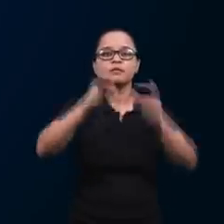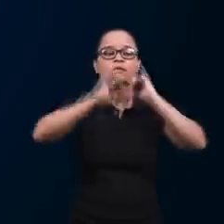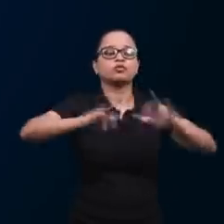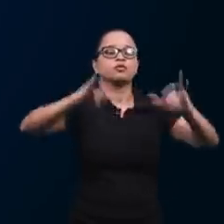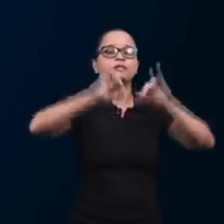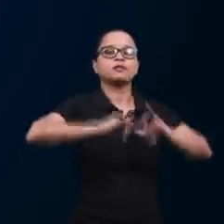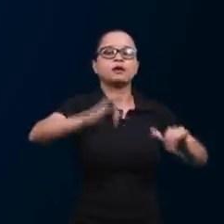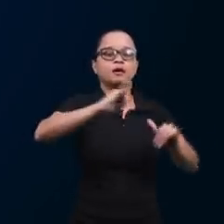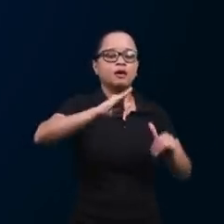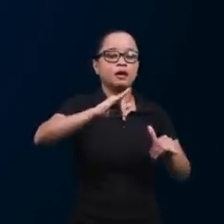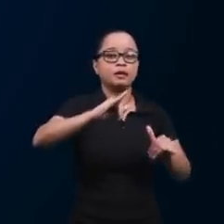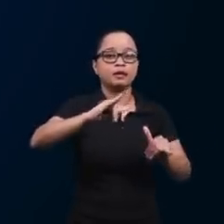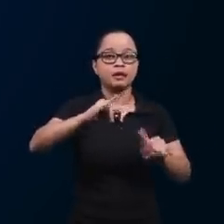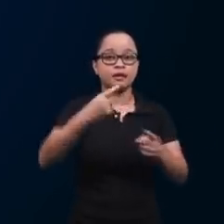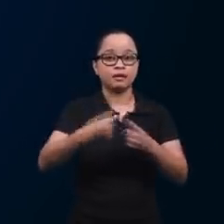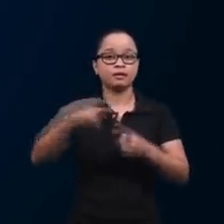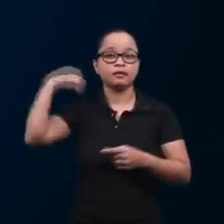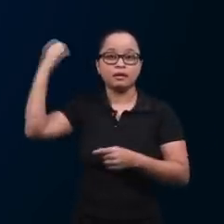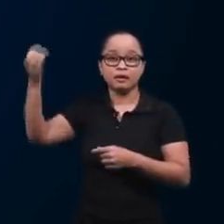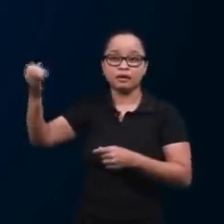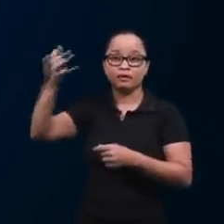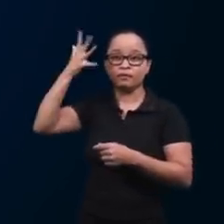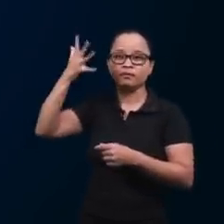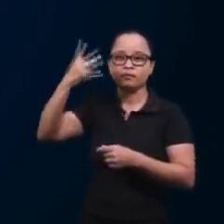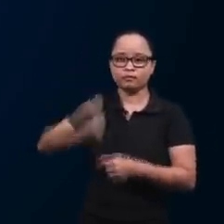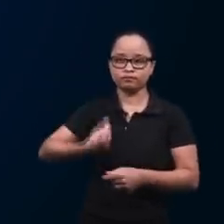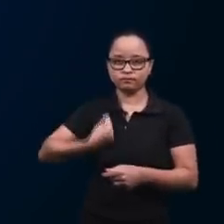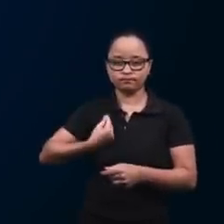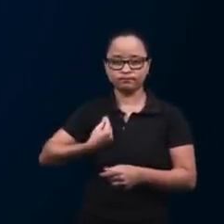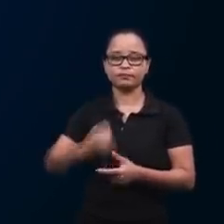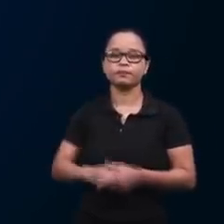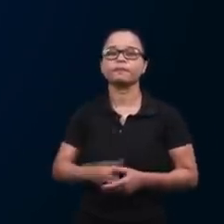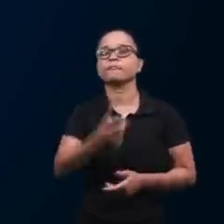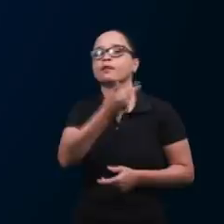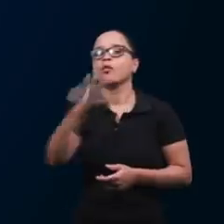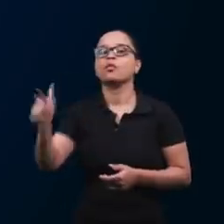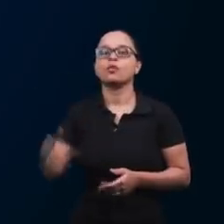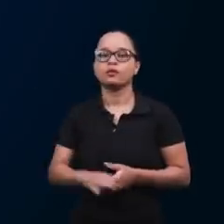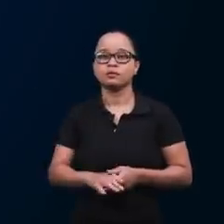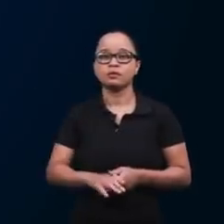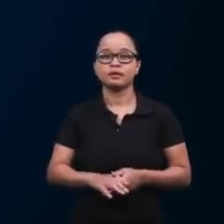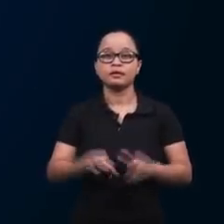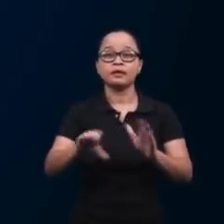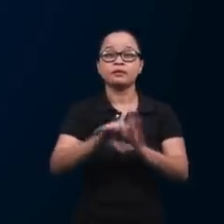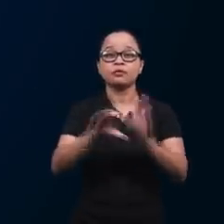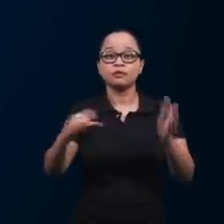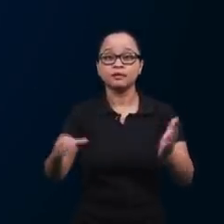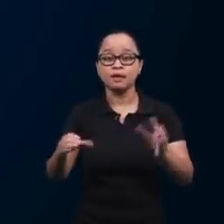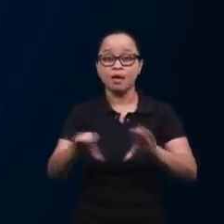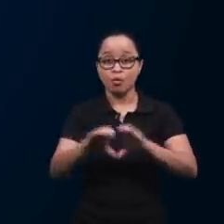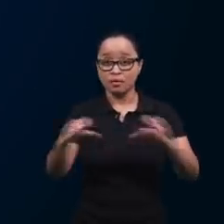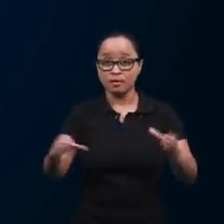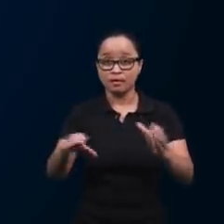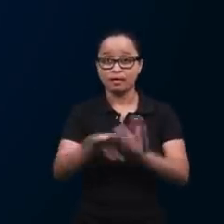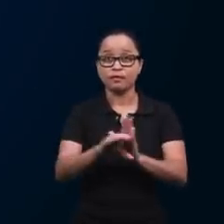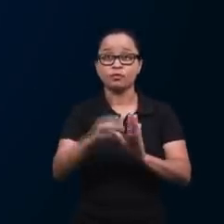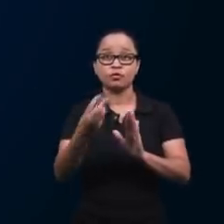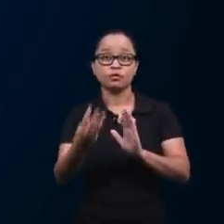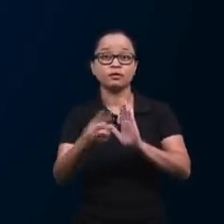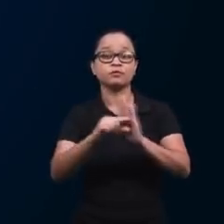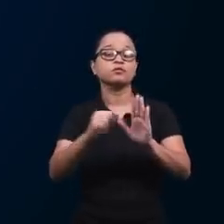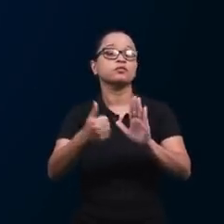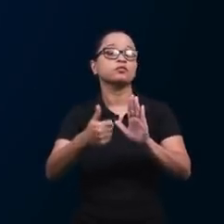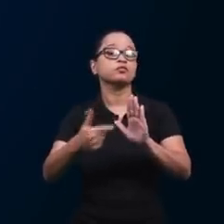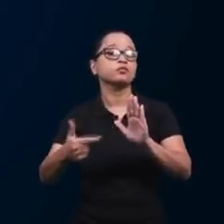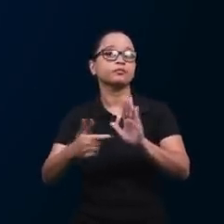que vos chamou das Trevas para a sua maravilhosa luz o outro que destacamos estar em Colossenses 3 12 que